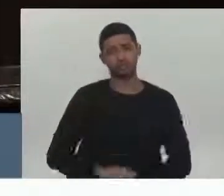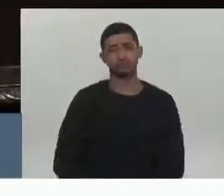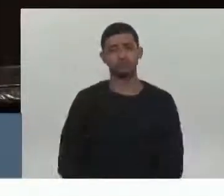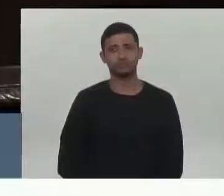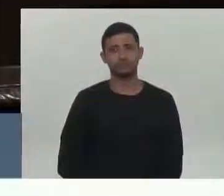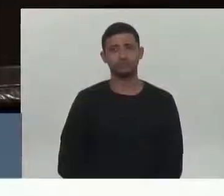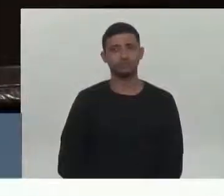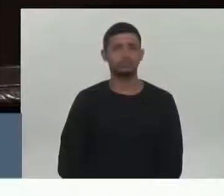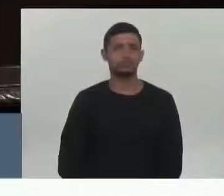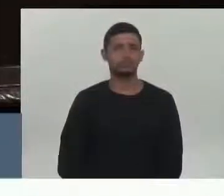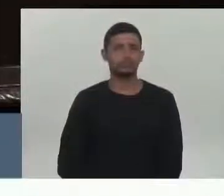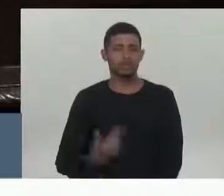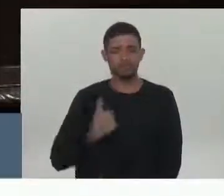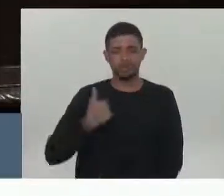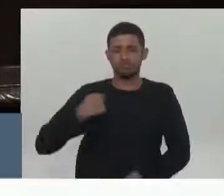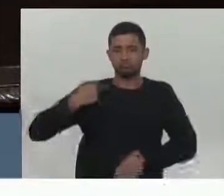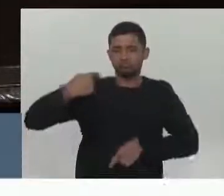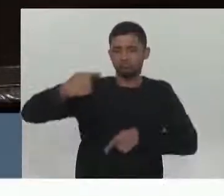vou discutir